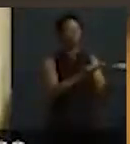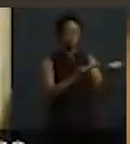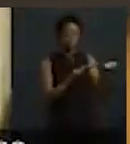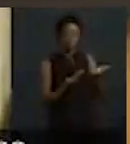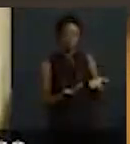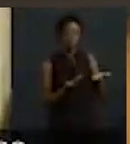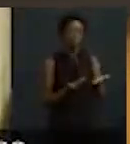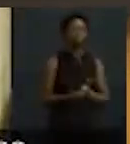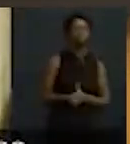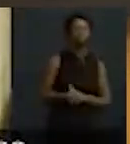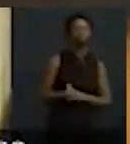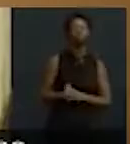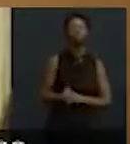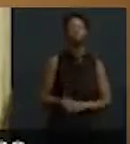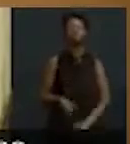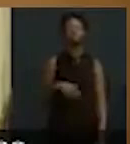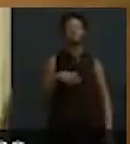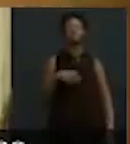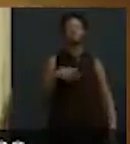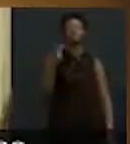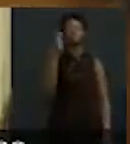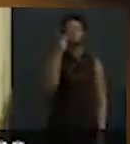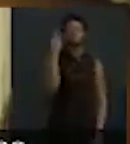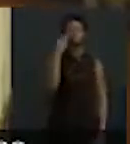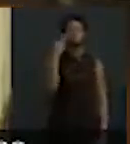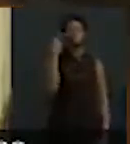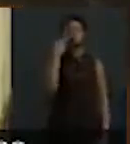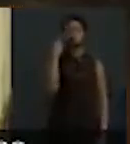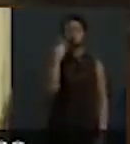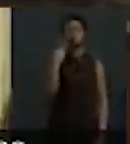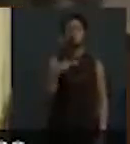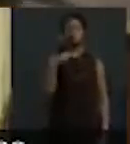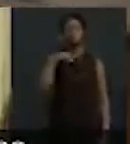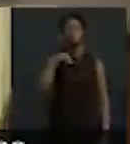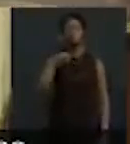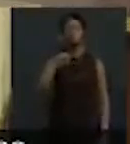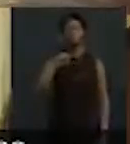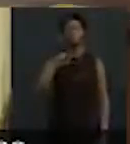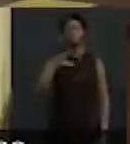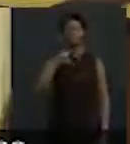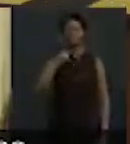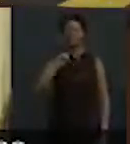Codovil, para receber o colar de mérito do Ministério Público.